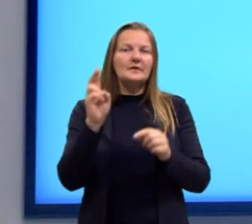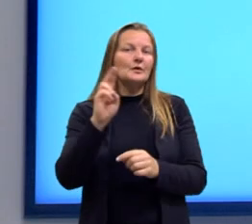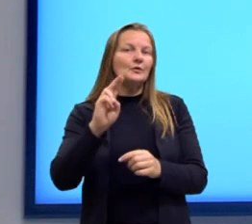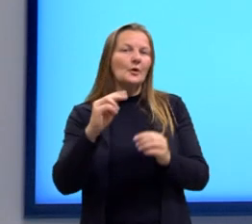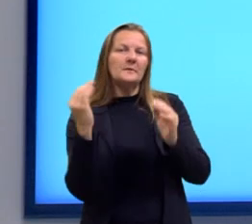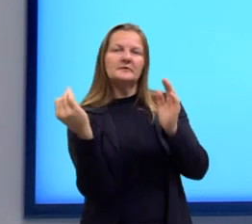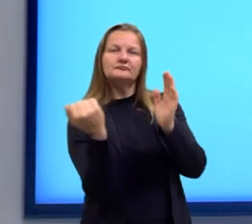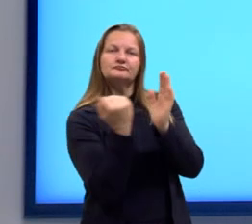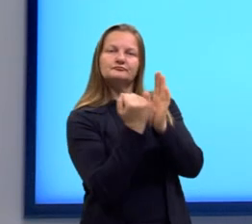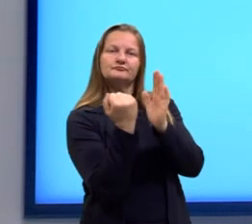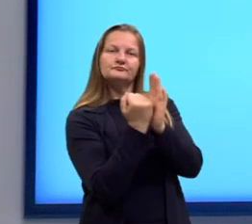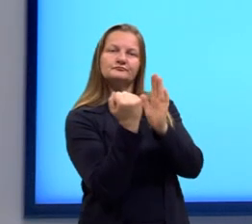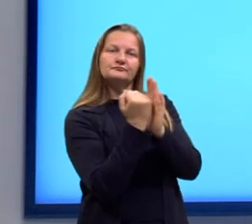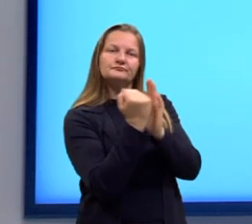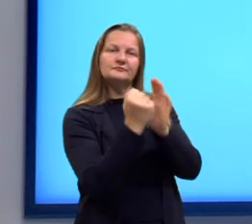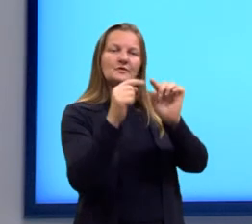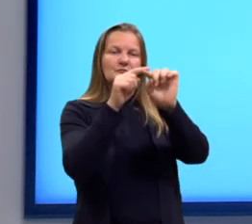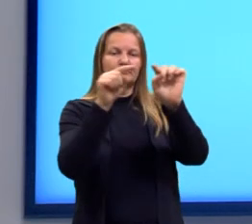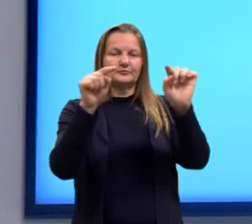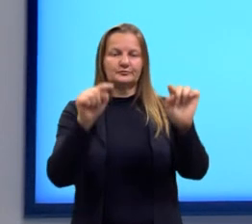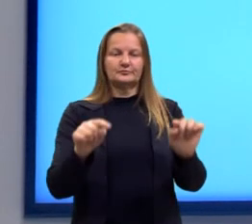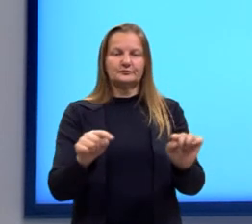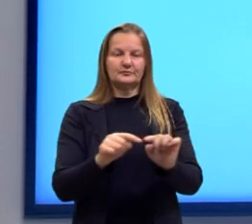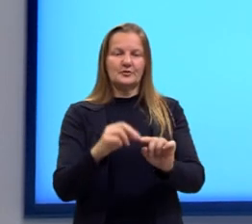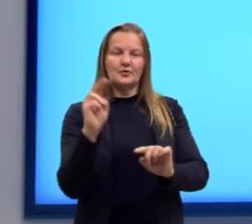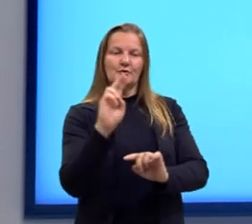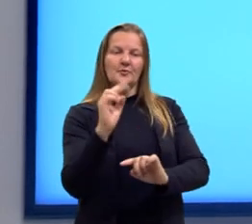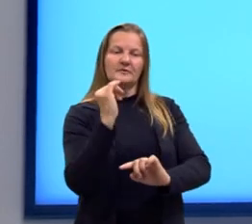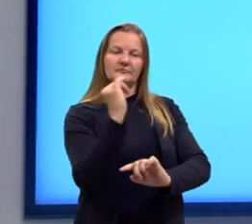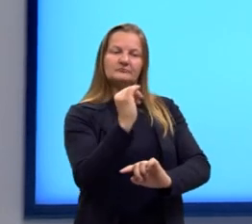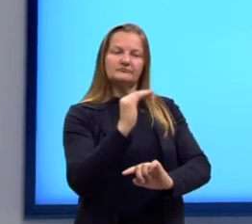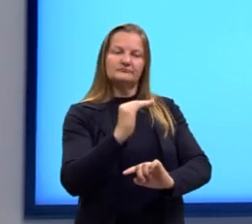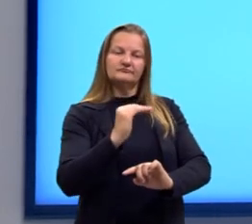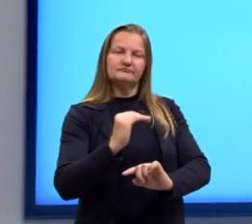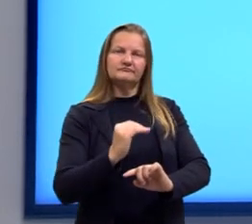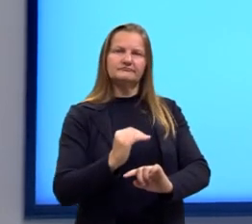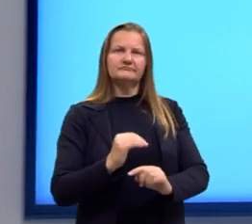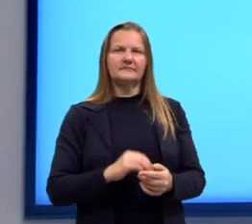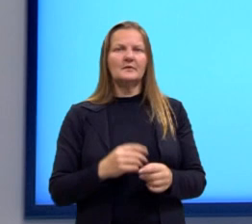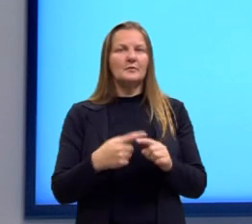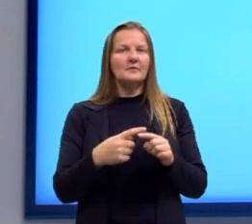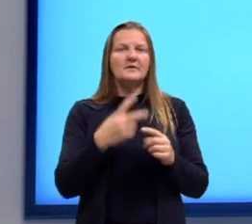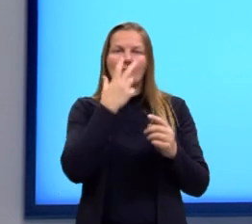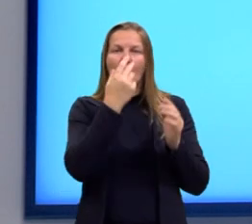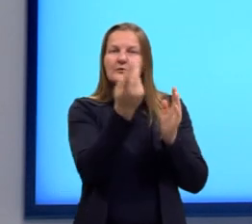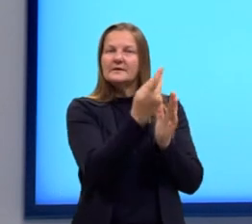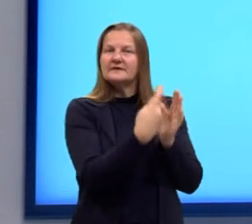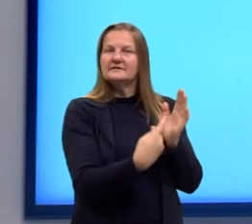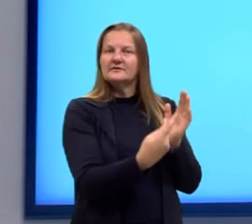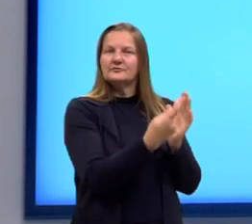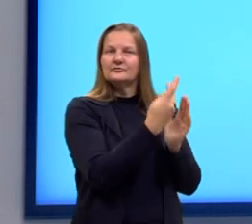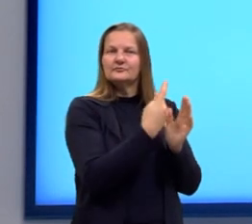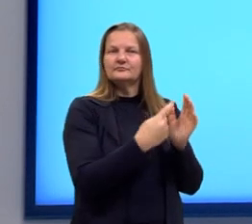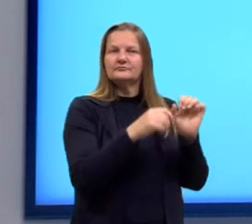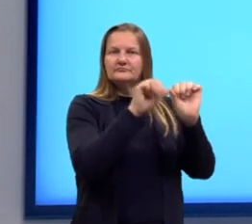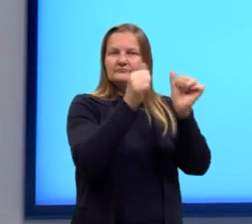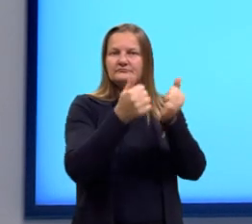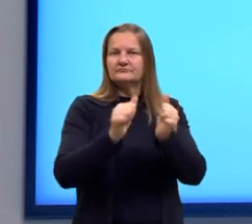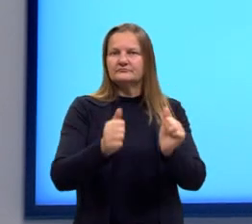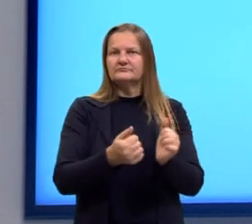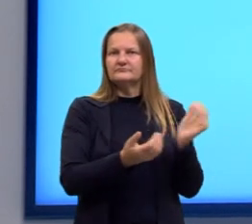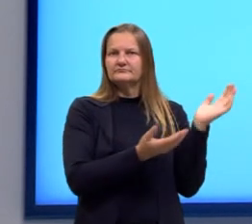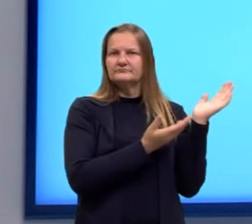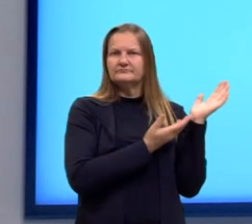nomes apareceram dentro de uma região quadrada inscrita na placa conforme a figura então nós temos aqui a